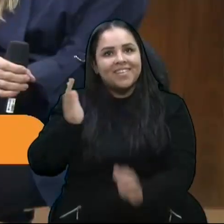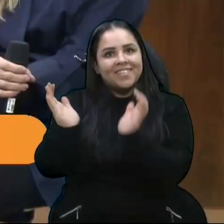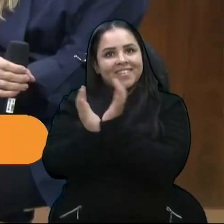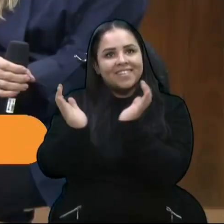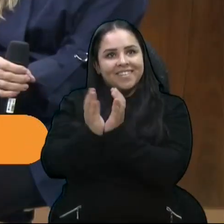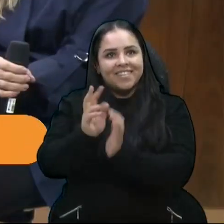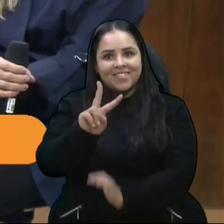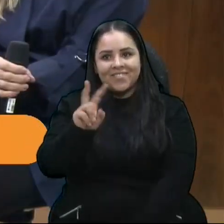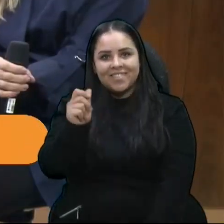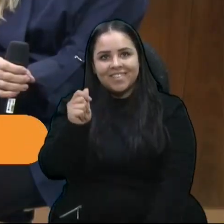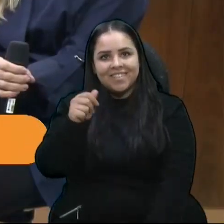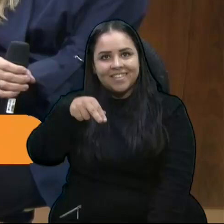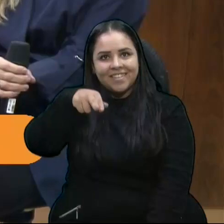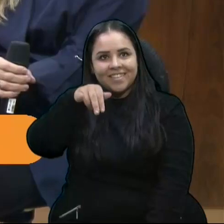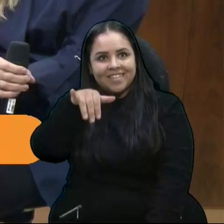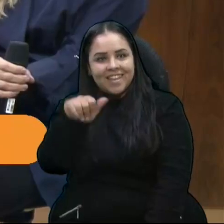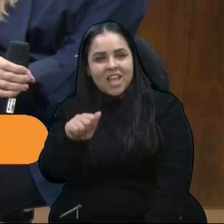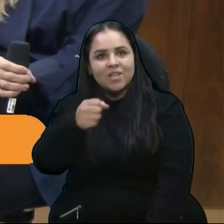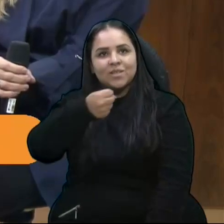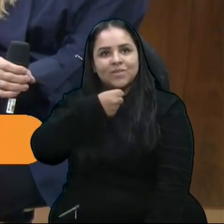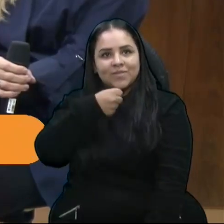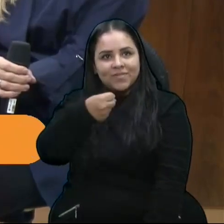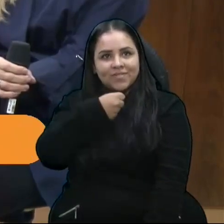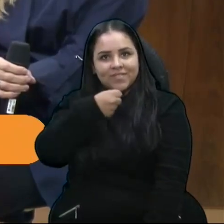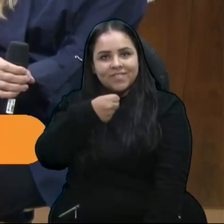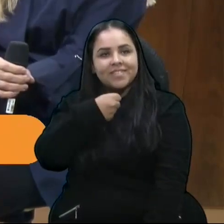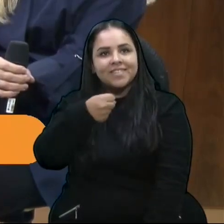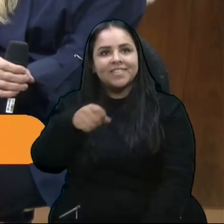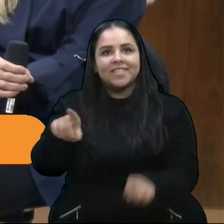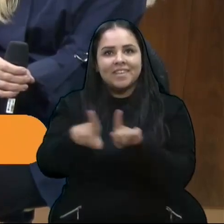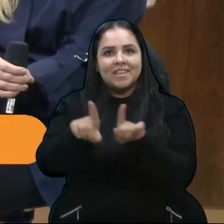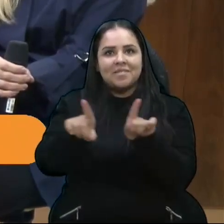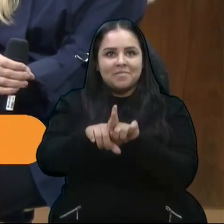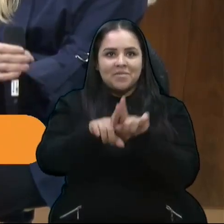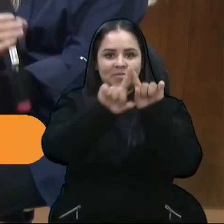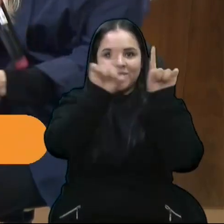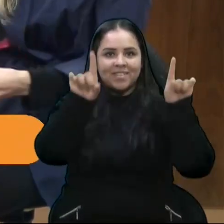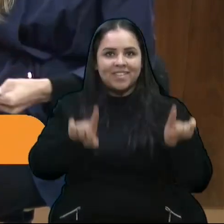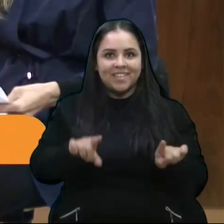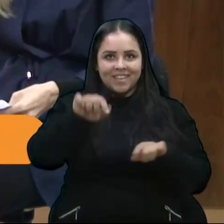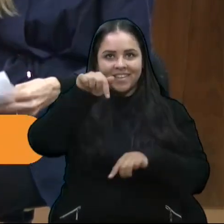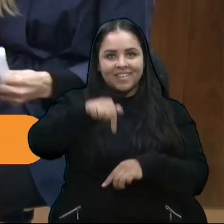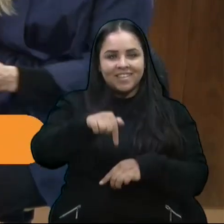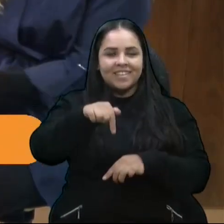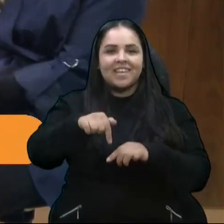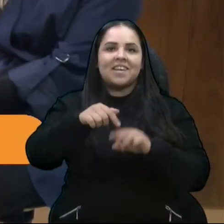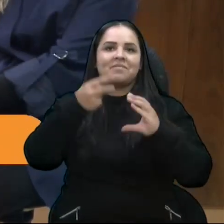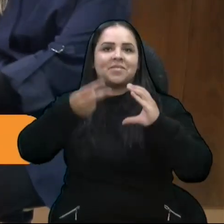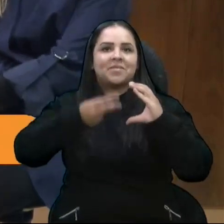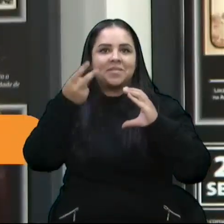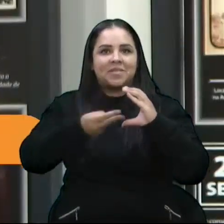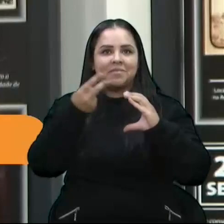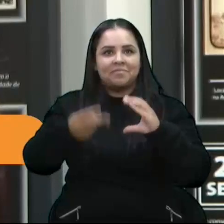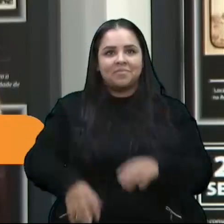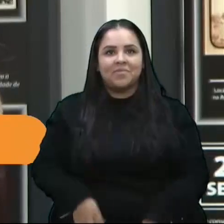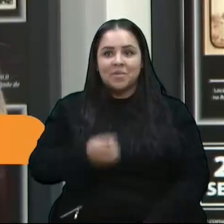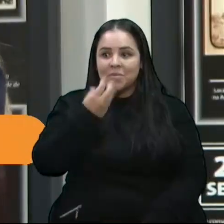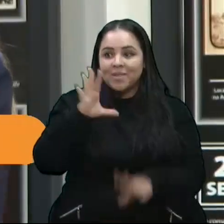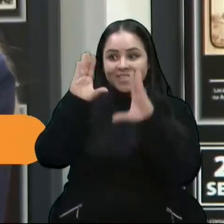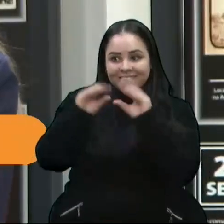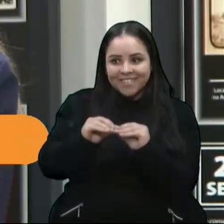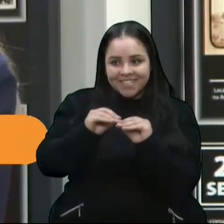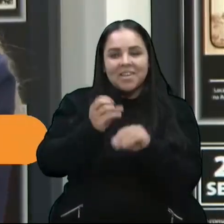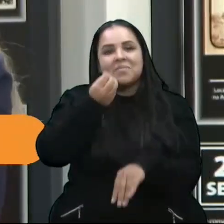Vânia Marta Espenhorim, jornalista e servidora concursada da casa. Boa noite, Vânia. Boa noite, Grace. É um prazer